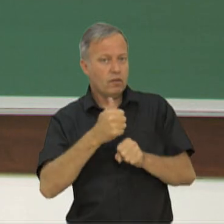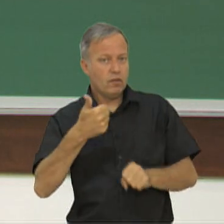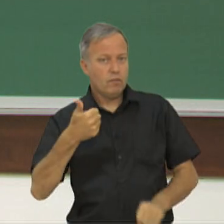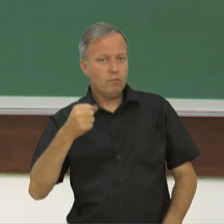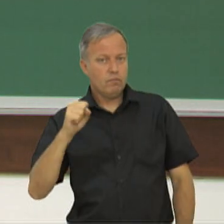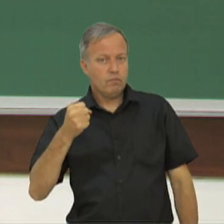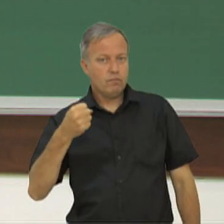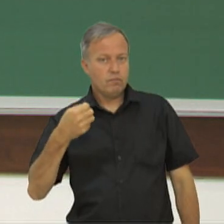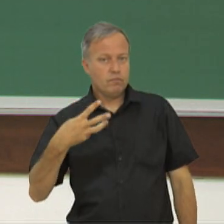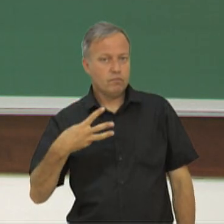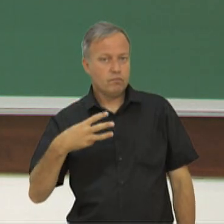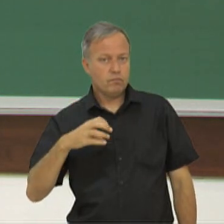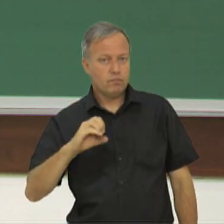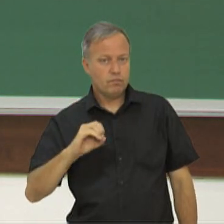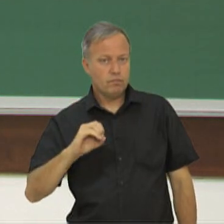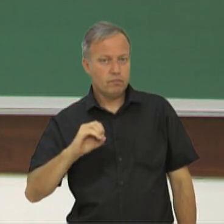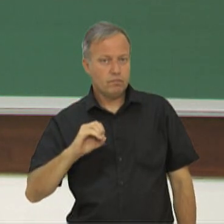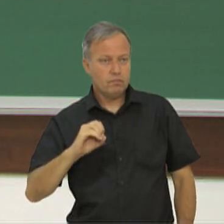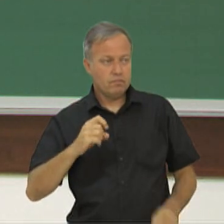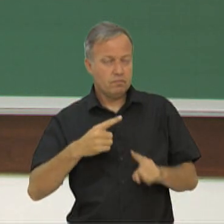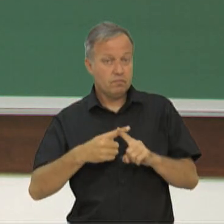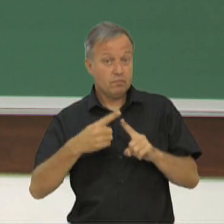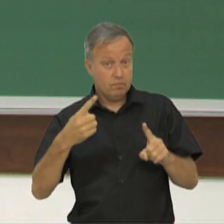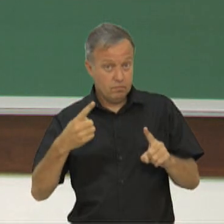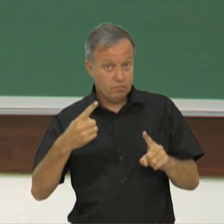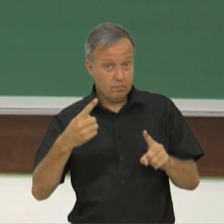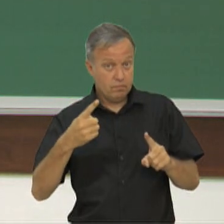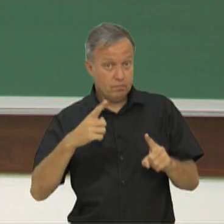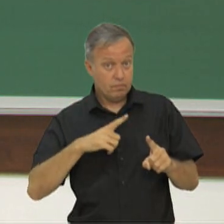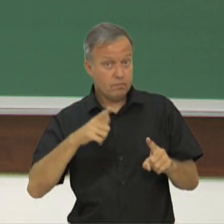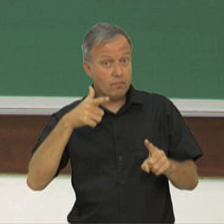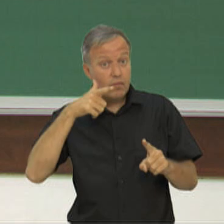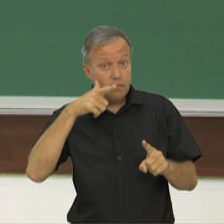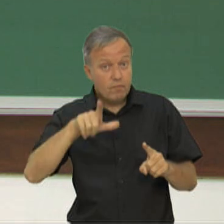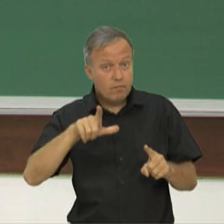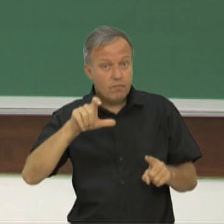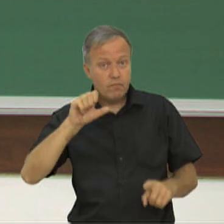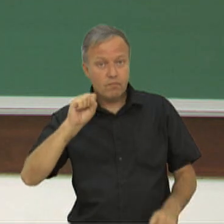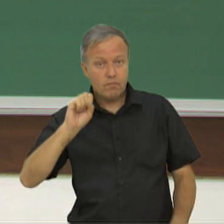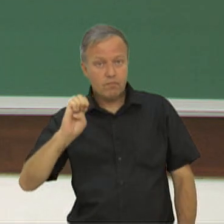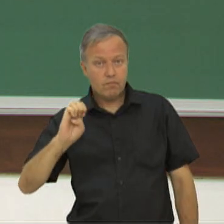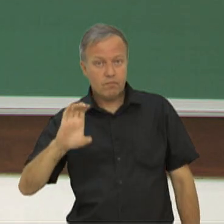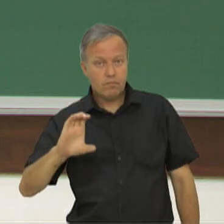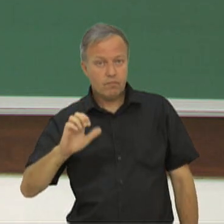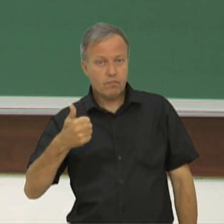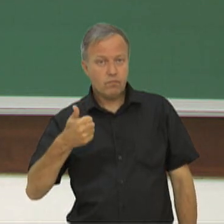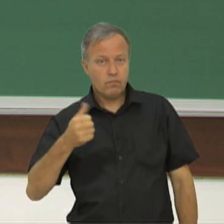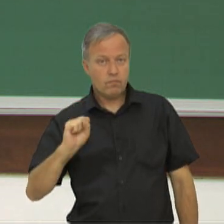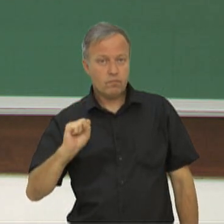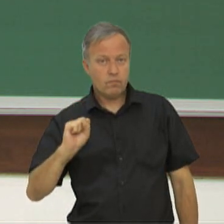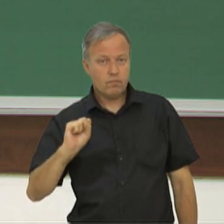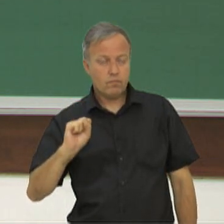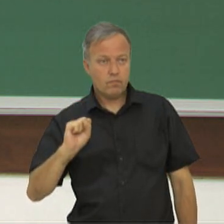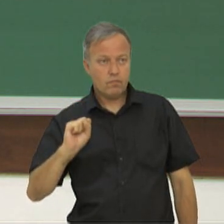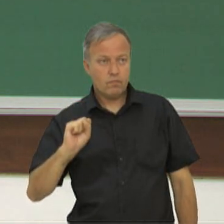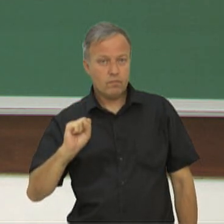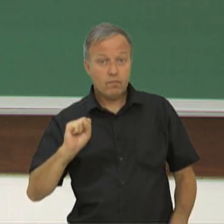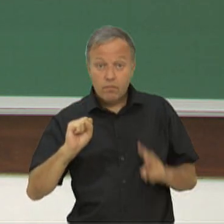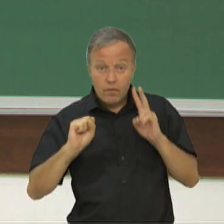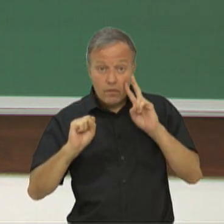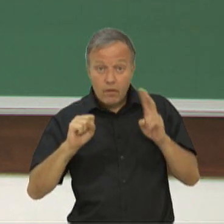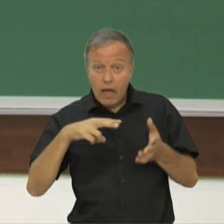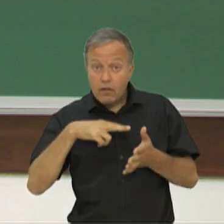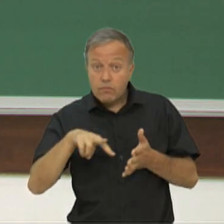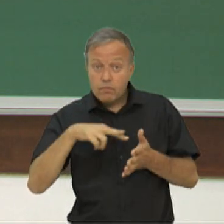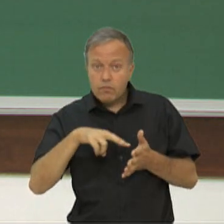é no século XIX, mas a Revolução Francesa aconteceu lá no século XVIII. Então, a gente vai ver aí como é que foi a dança nesse